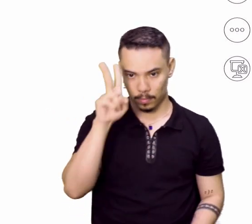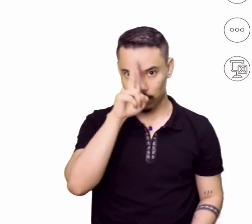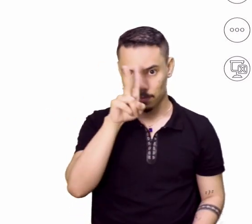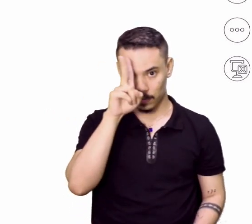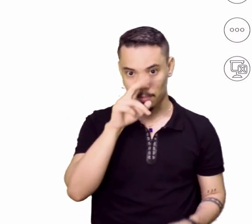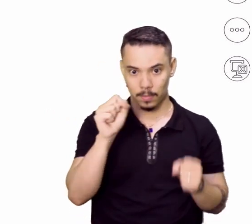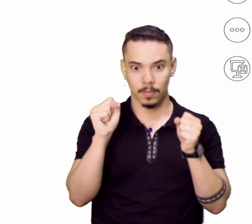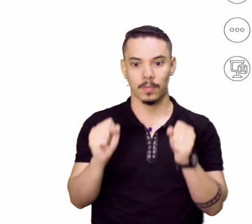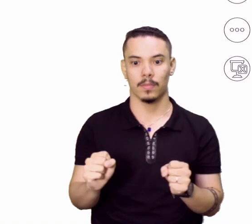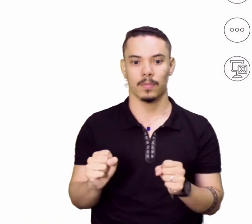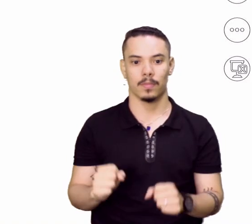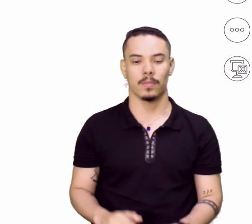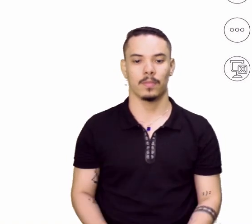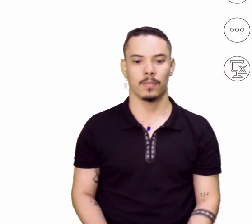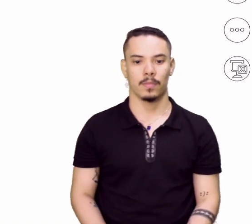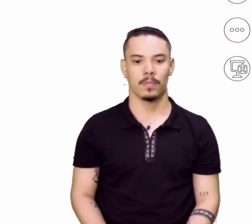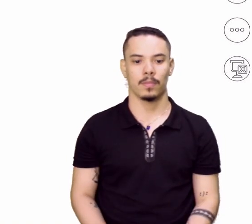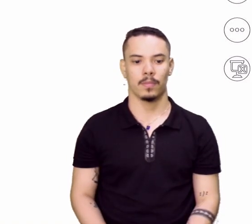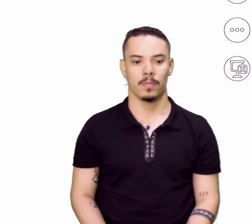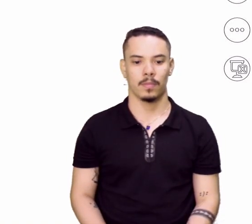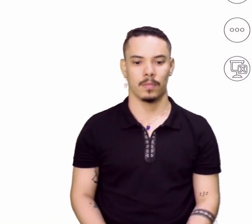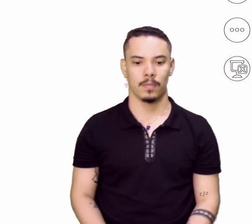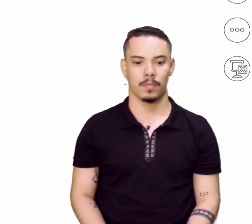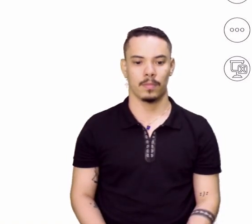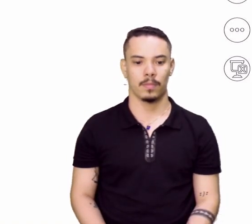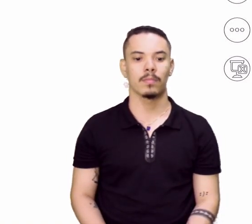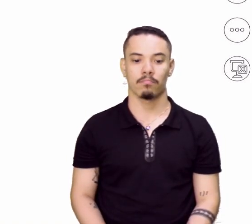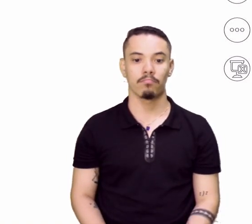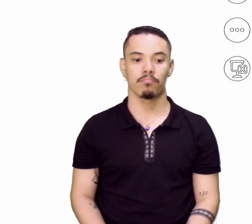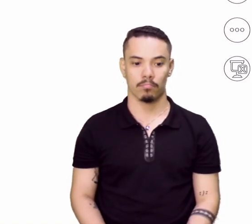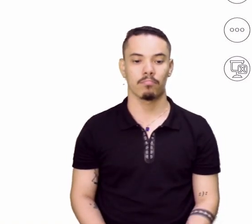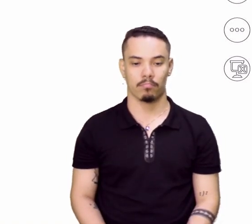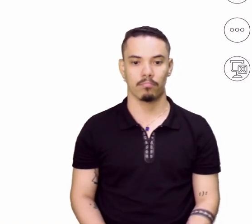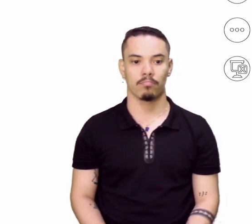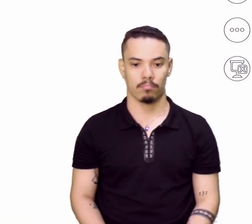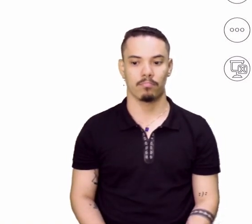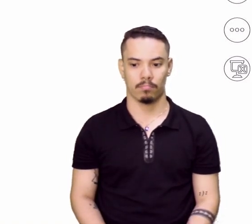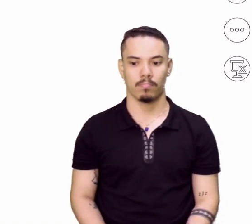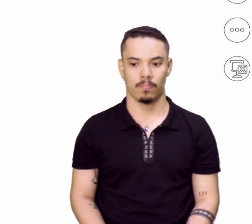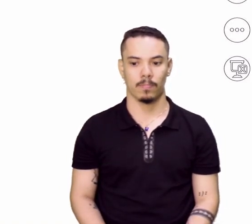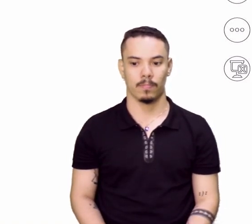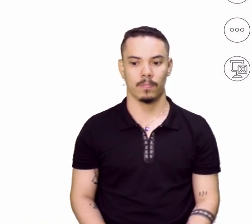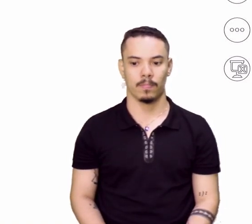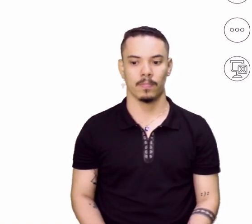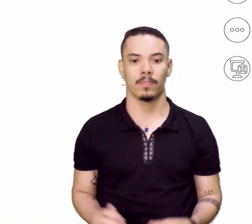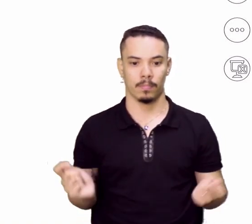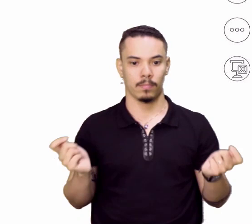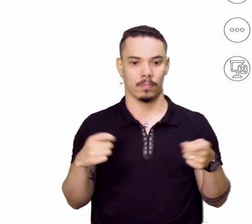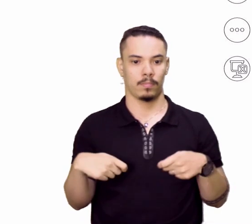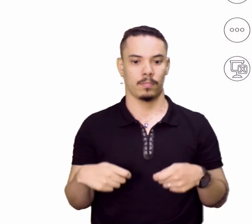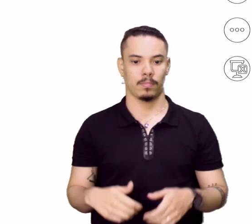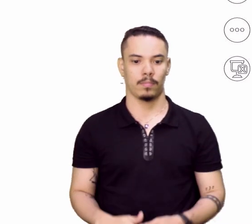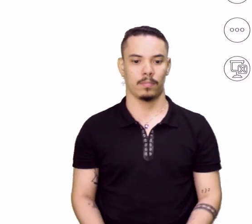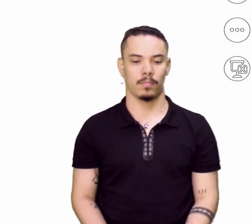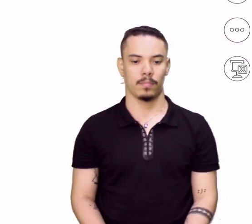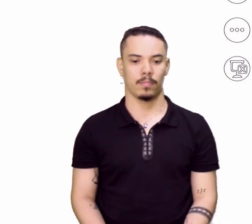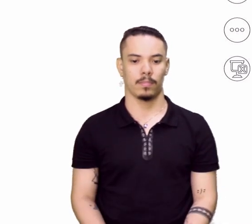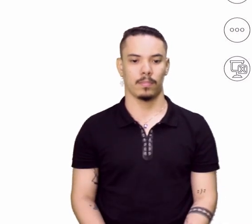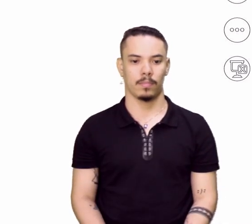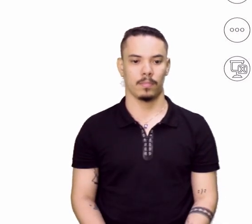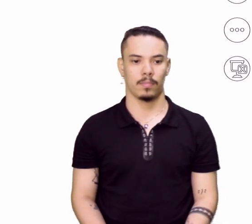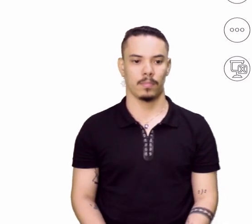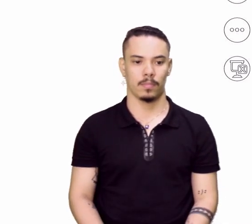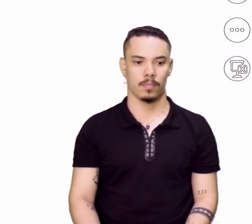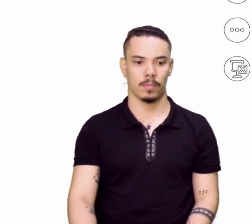fazer essa substituição? Então é possível? É possível. This is the magazine that I told you